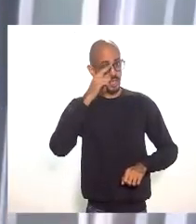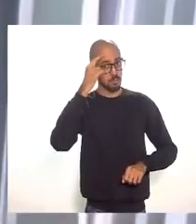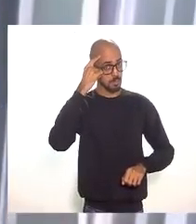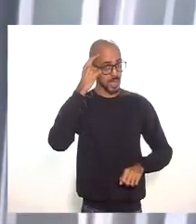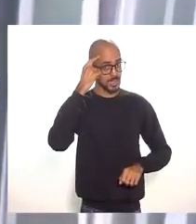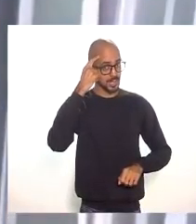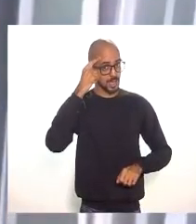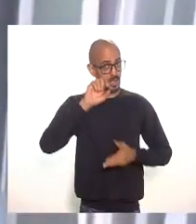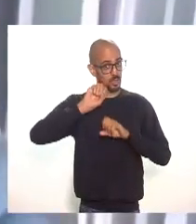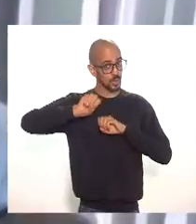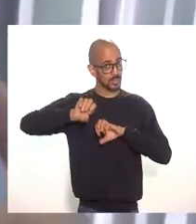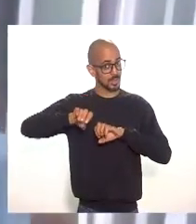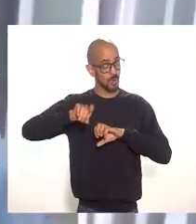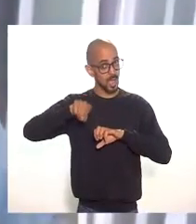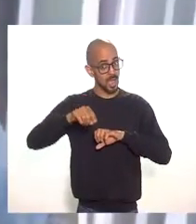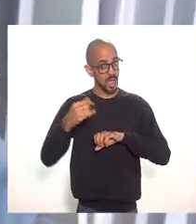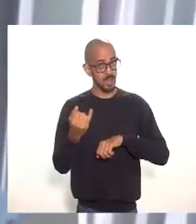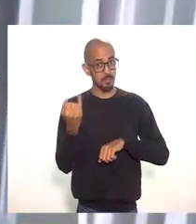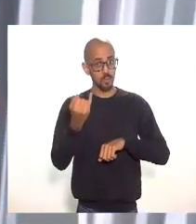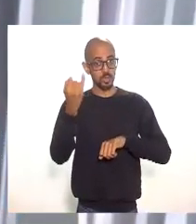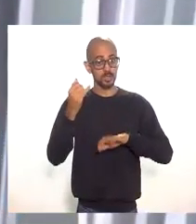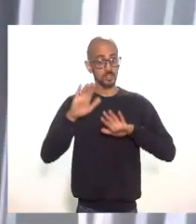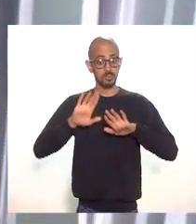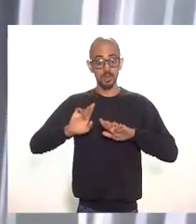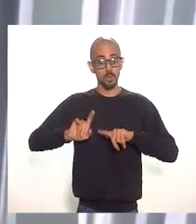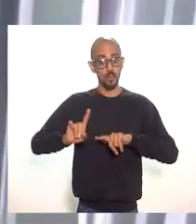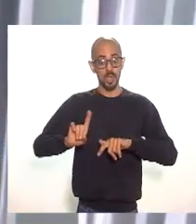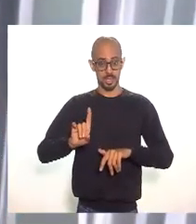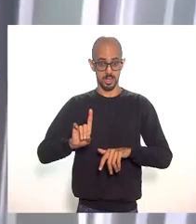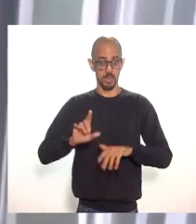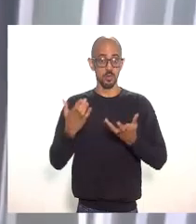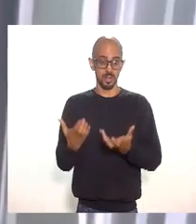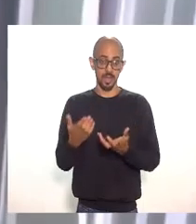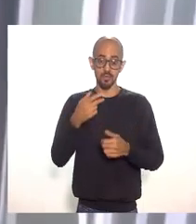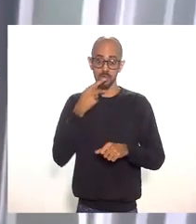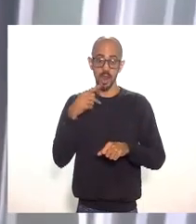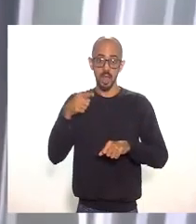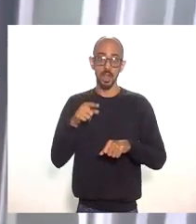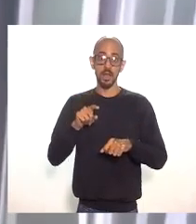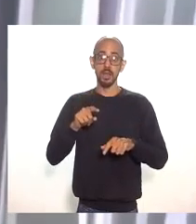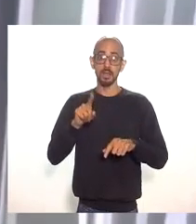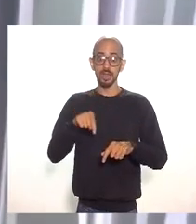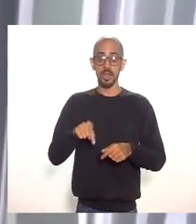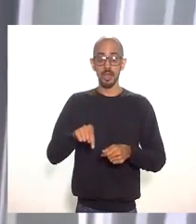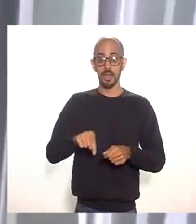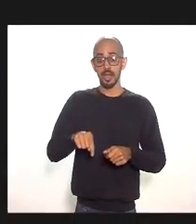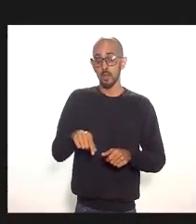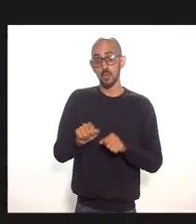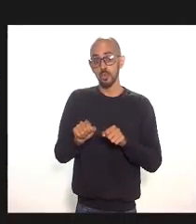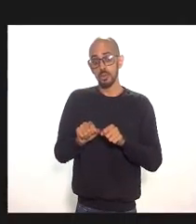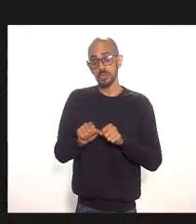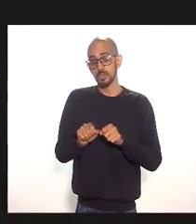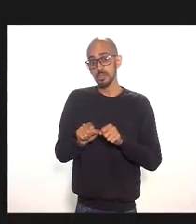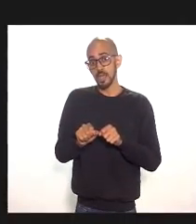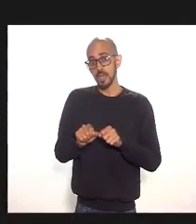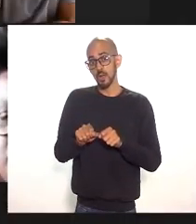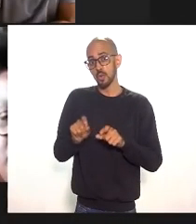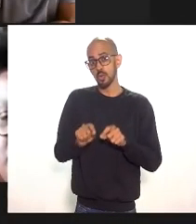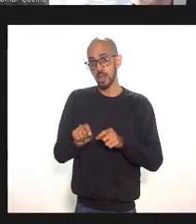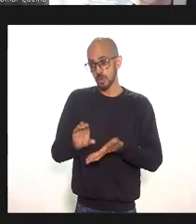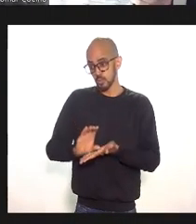não acham a educação essencial. Aliás, eu queria ver esse mesmo zelo na execução do orçamento da educação, né, no cumprimento